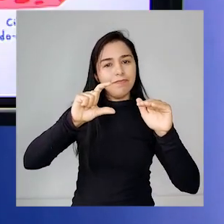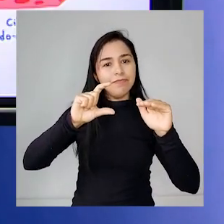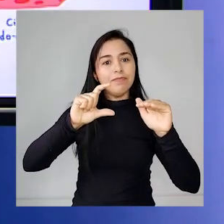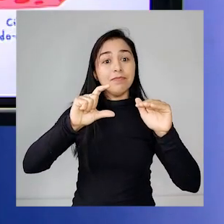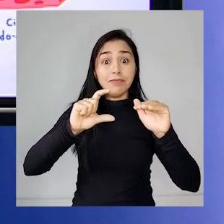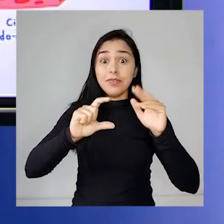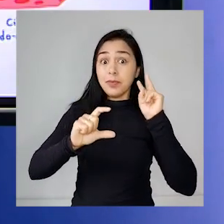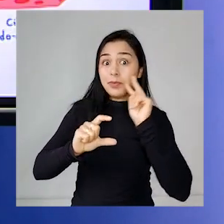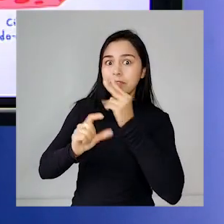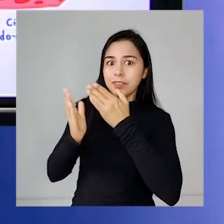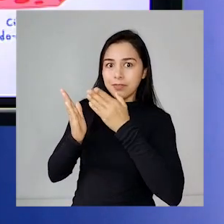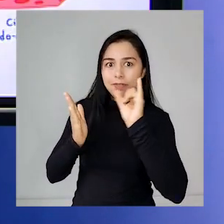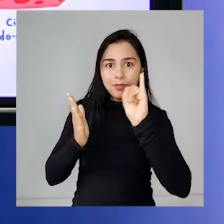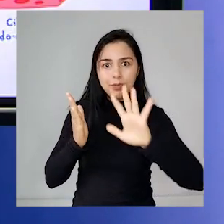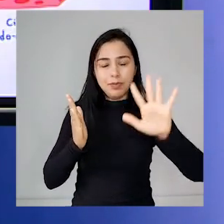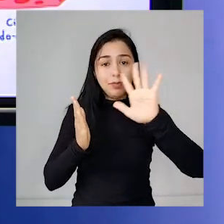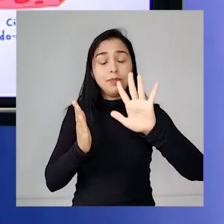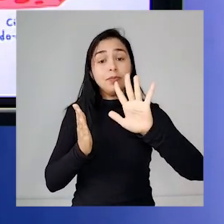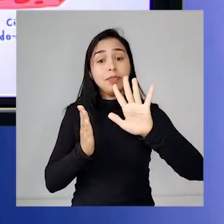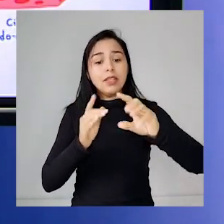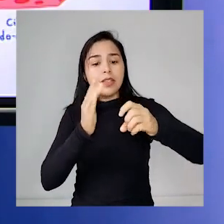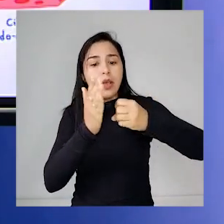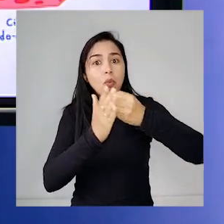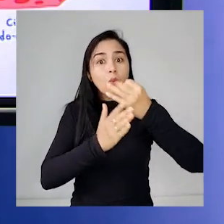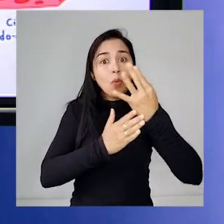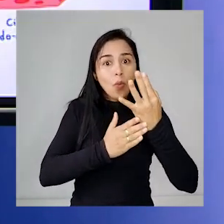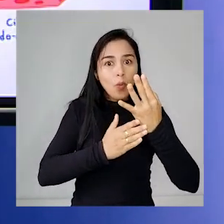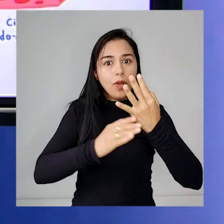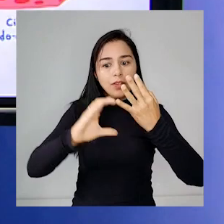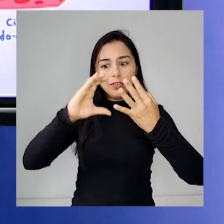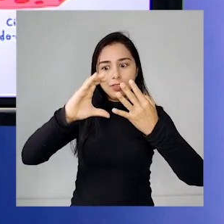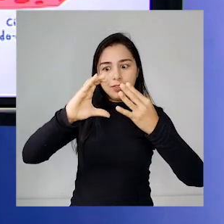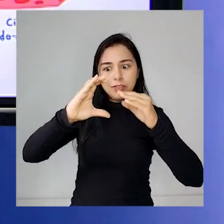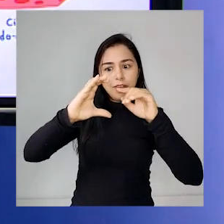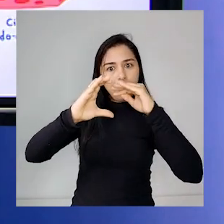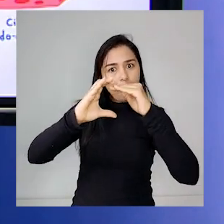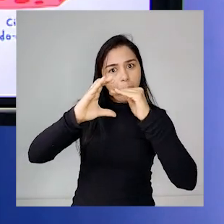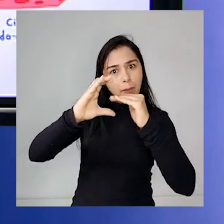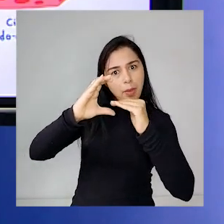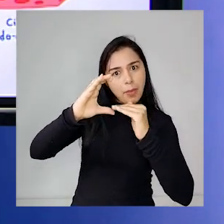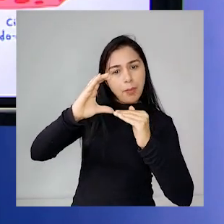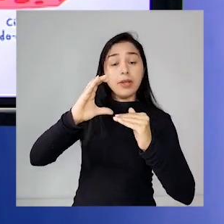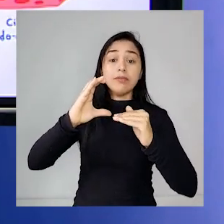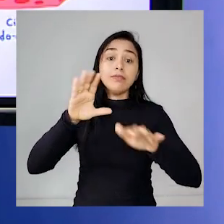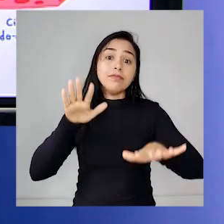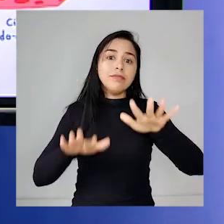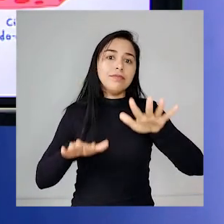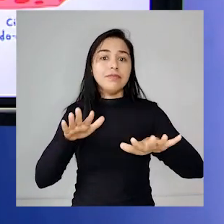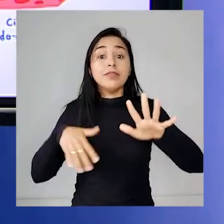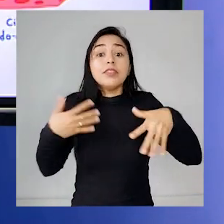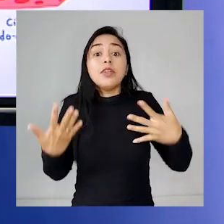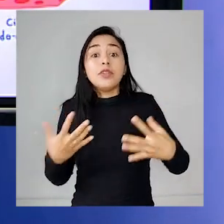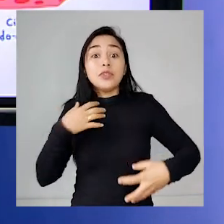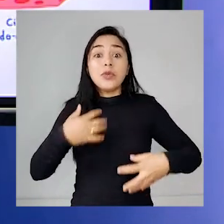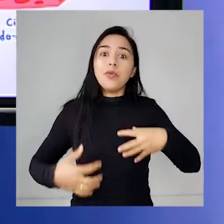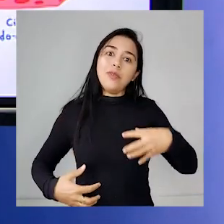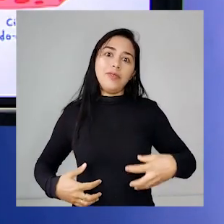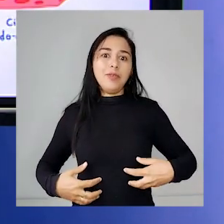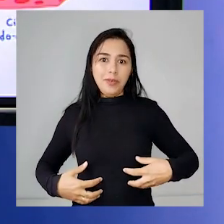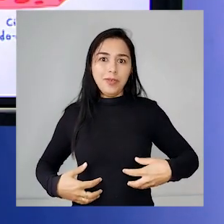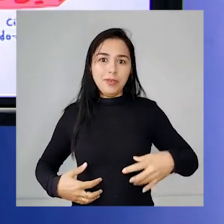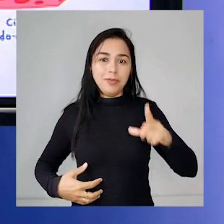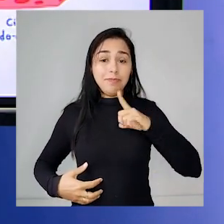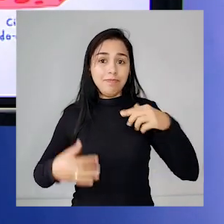Esse formato e quantidade vai variar de acordo com o órgão em que esse tecido está presente. Aí